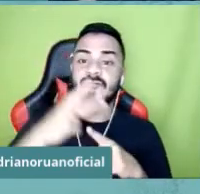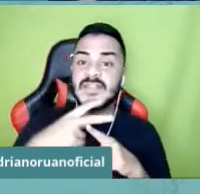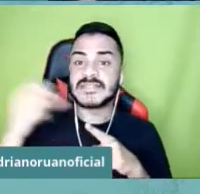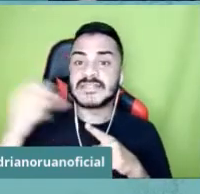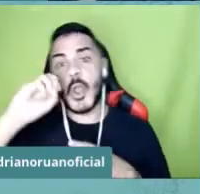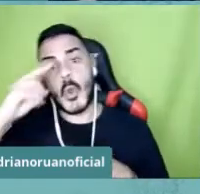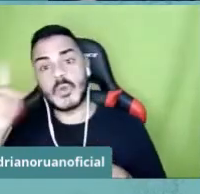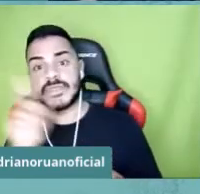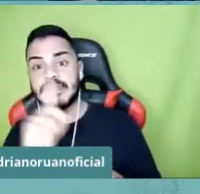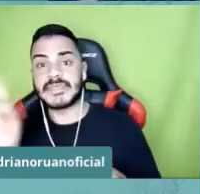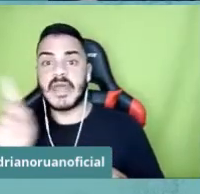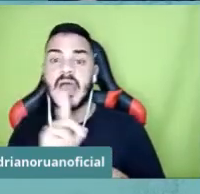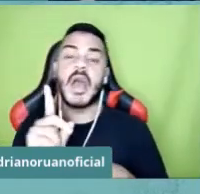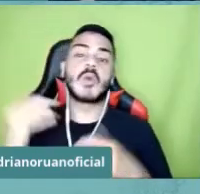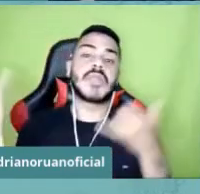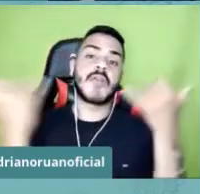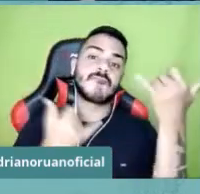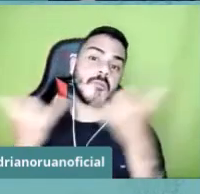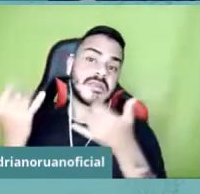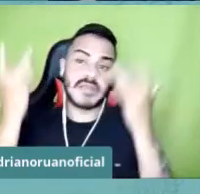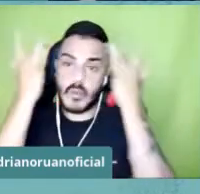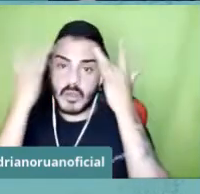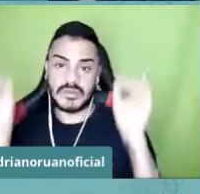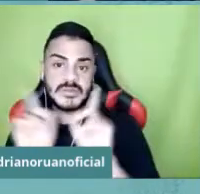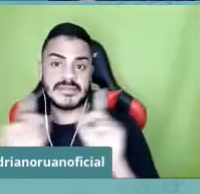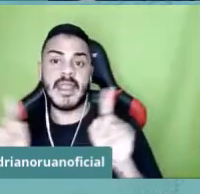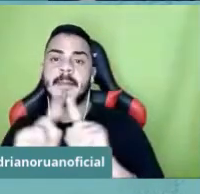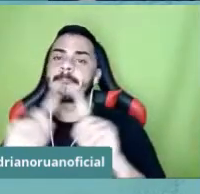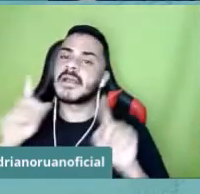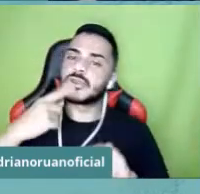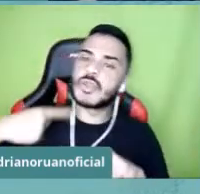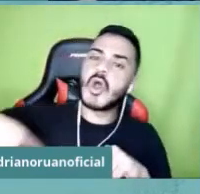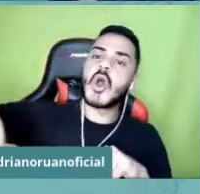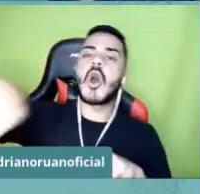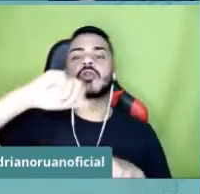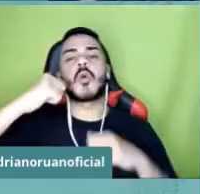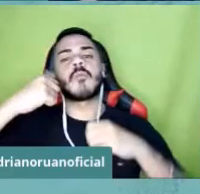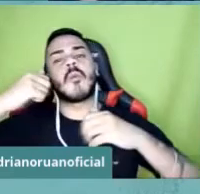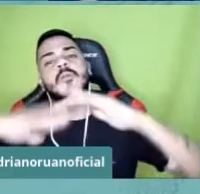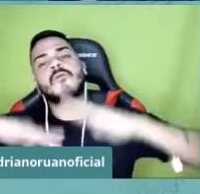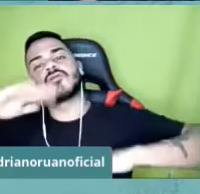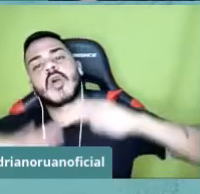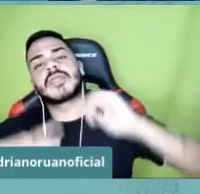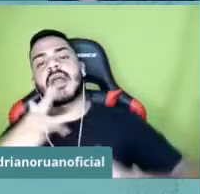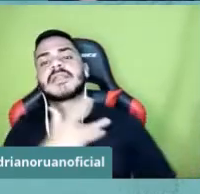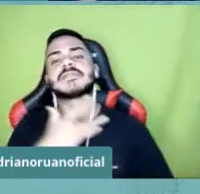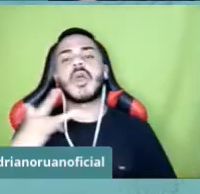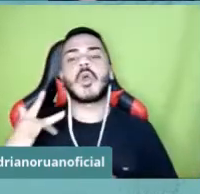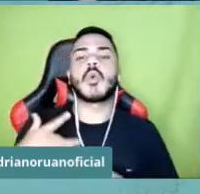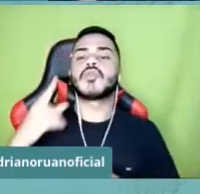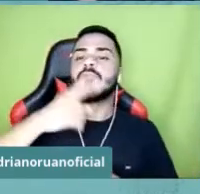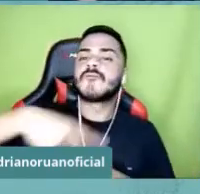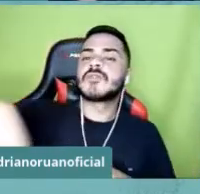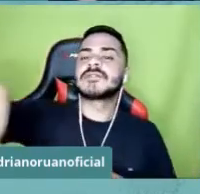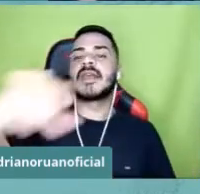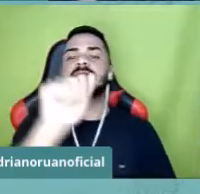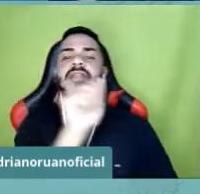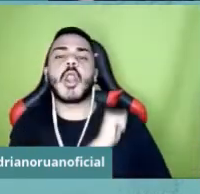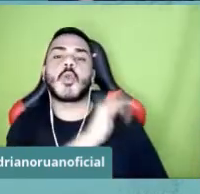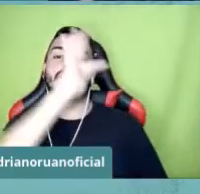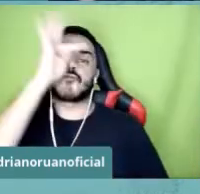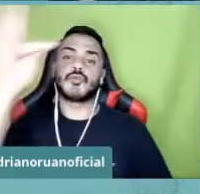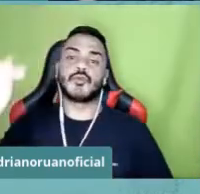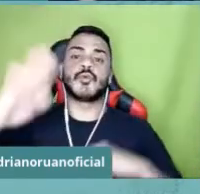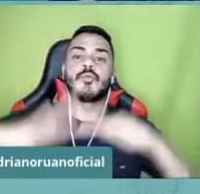da desinformação, eu não sei, mas nós, como profissionais de saúde, vocês, alunos, como futuros profissionais de